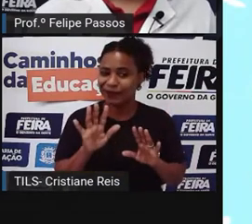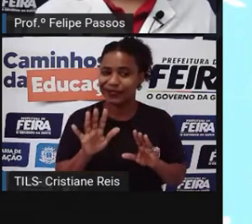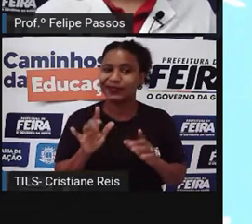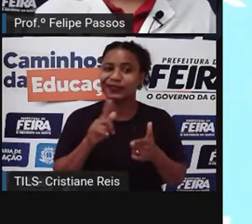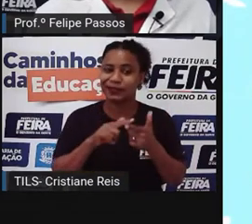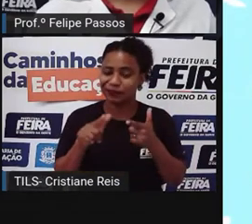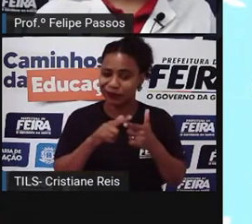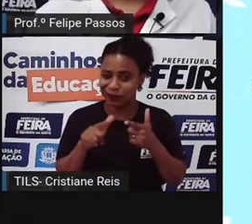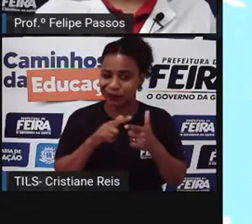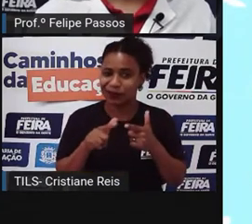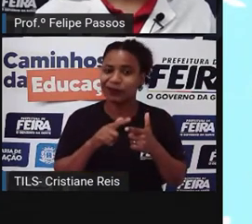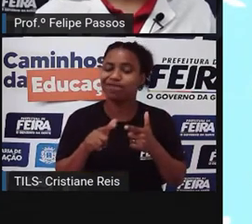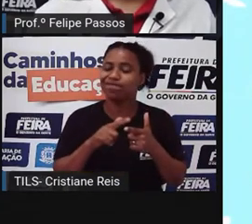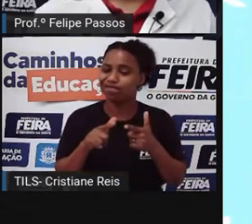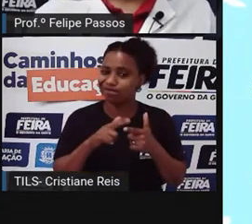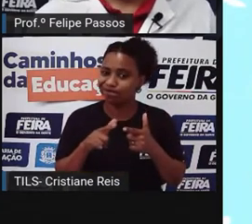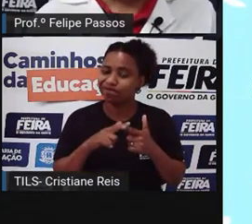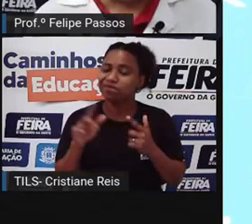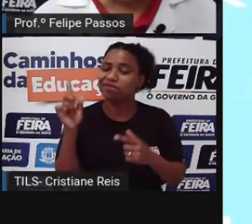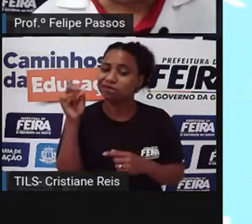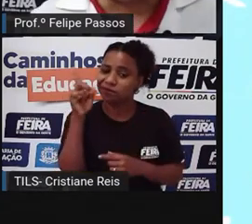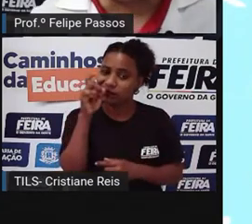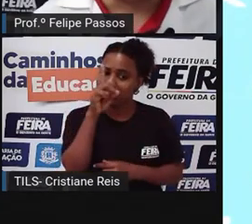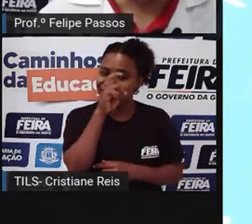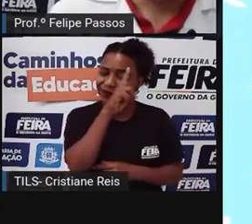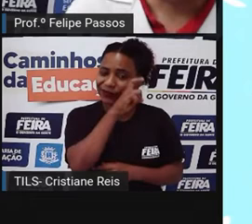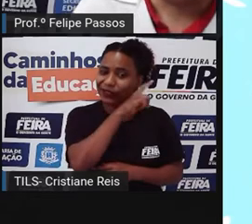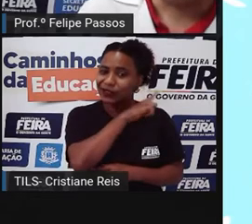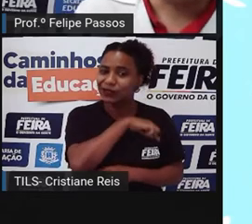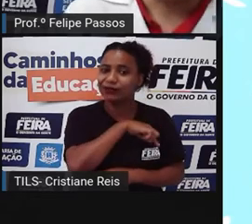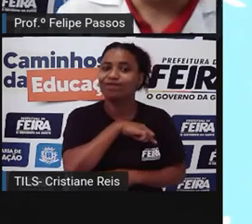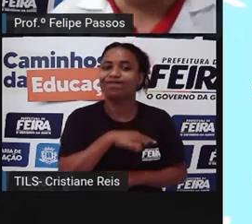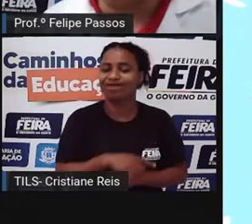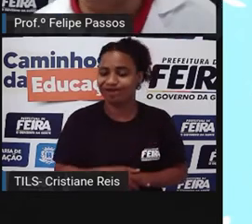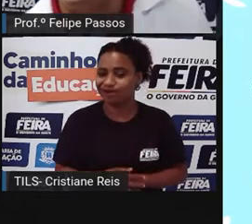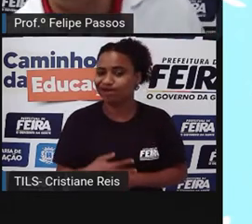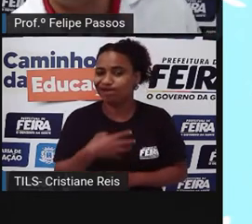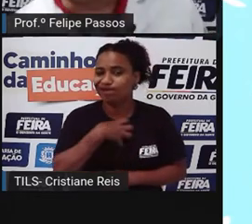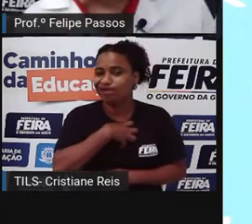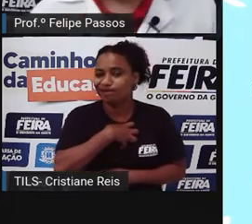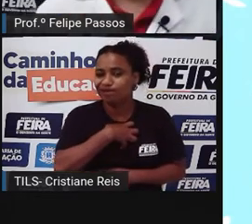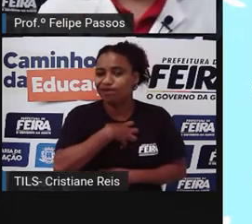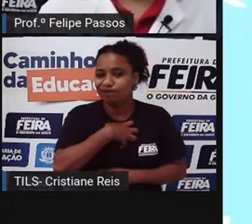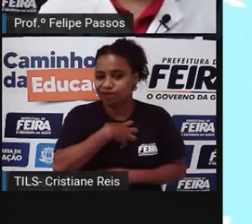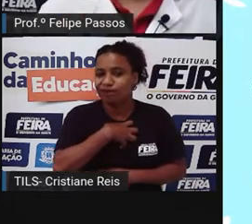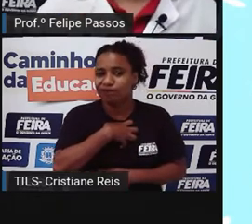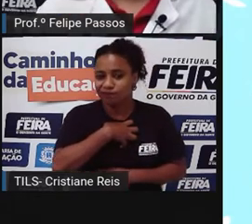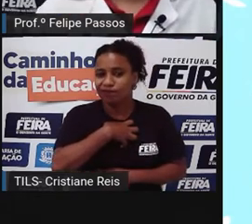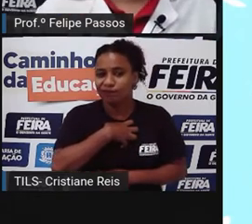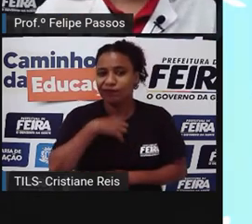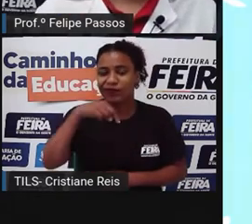uma lástima, né? Uma cicatriz na nossa história e